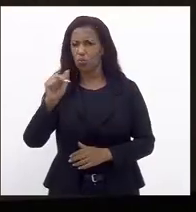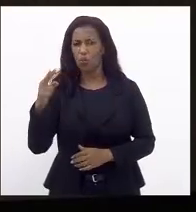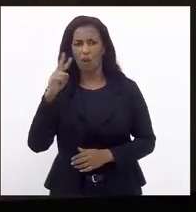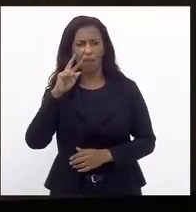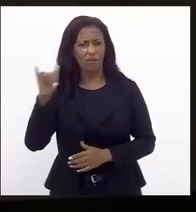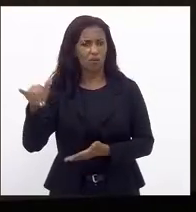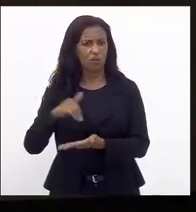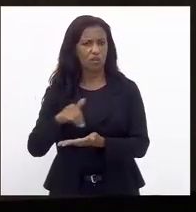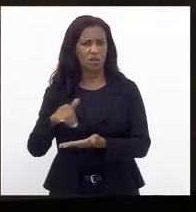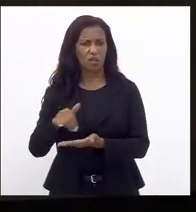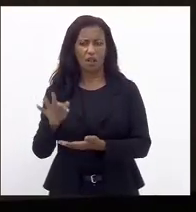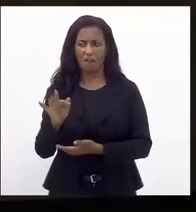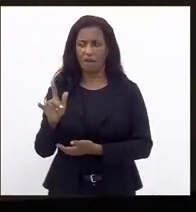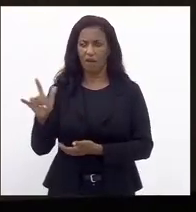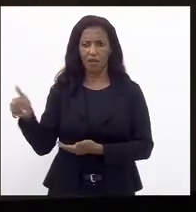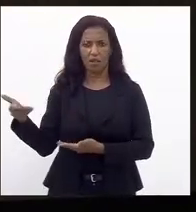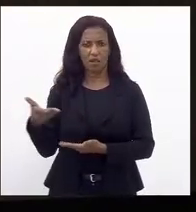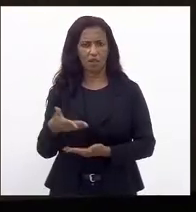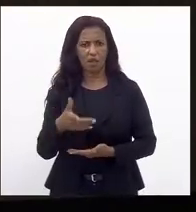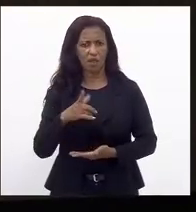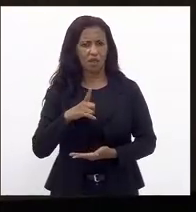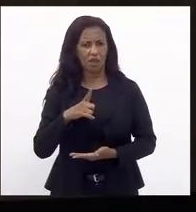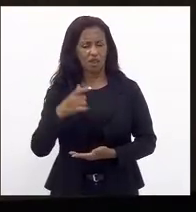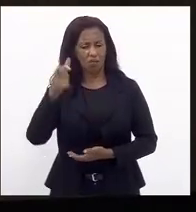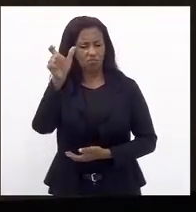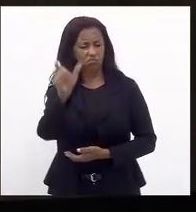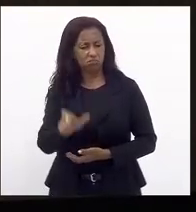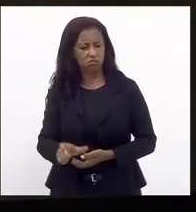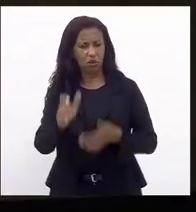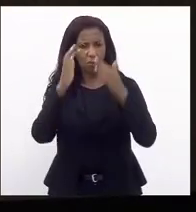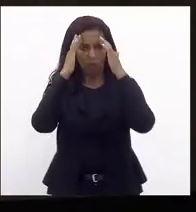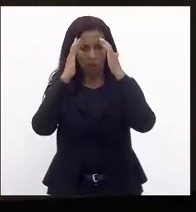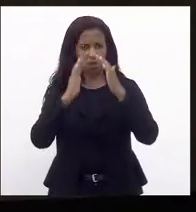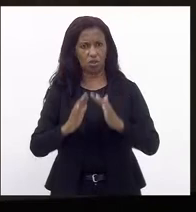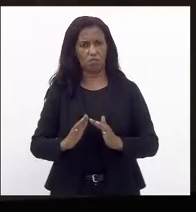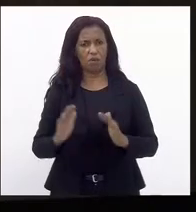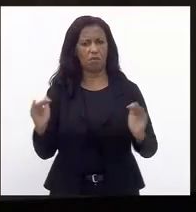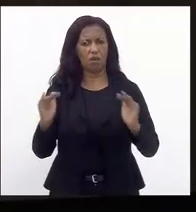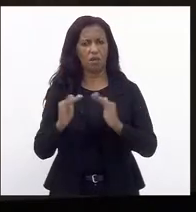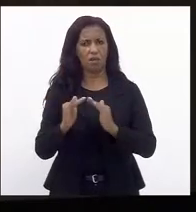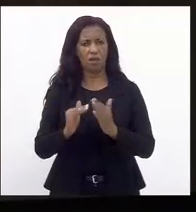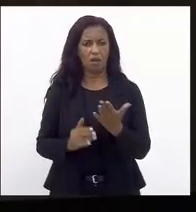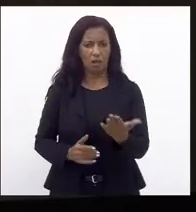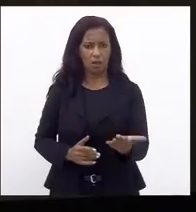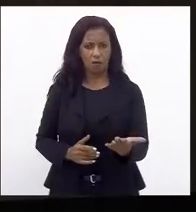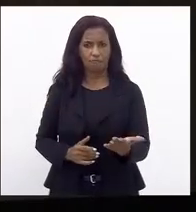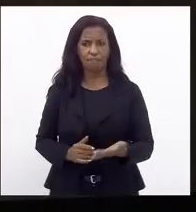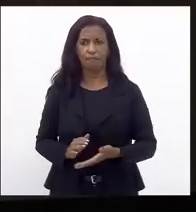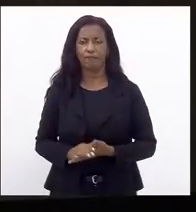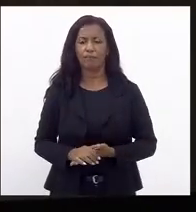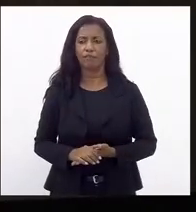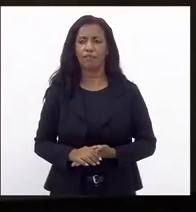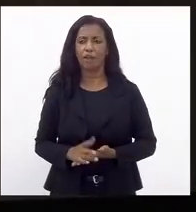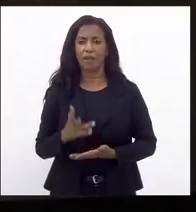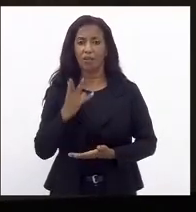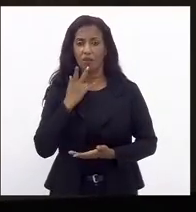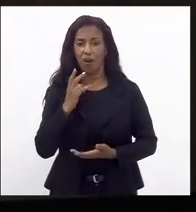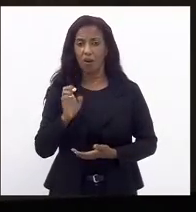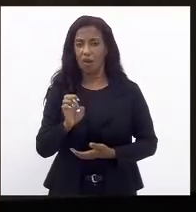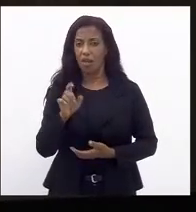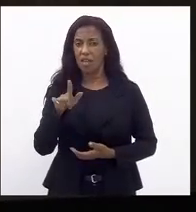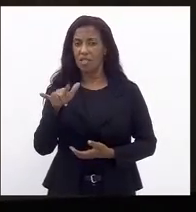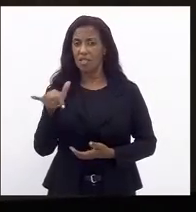nunca vi um secretário de fazenda tem uma diferença um respeito ao Parlamento como vossa excelência me chame de